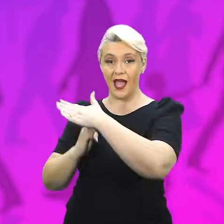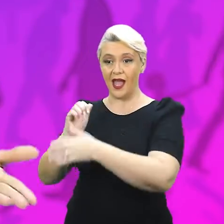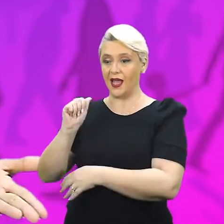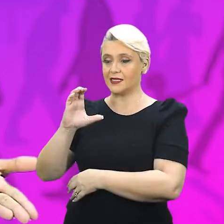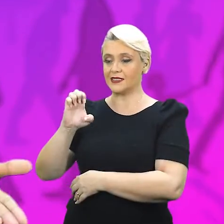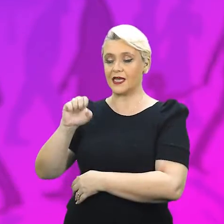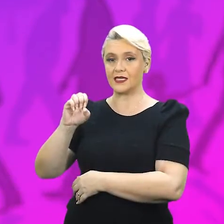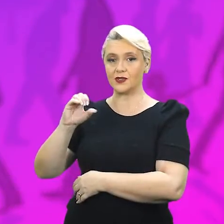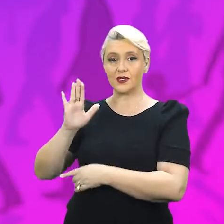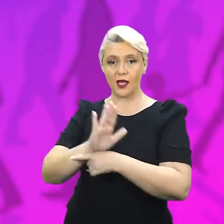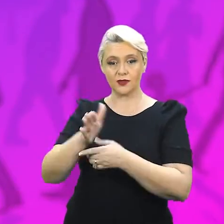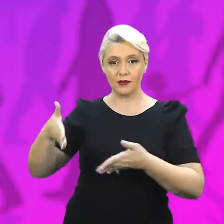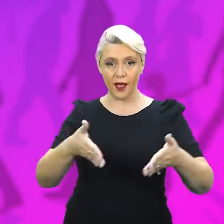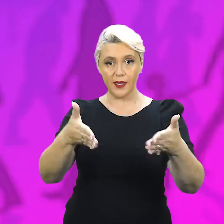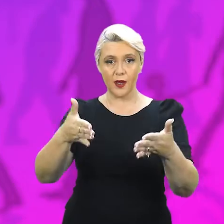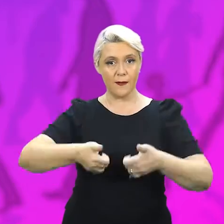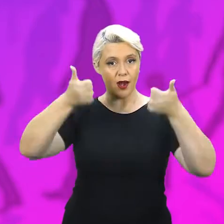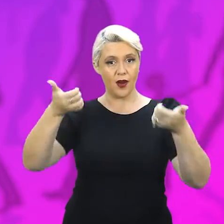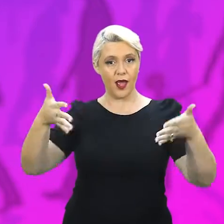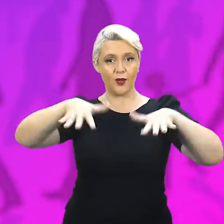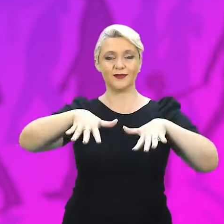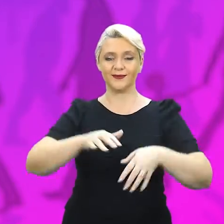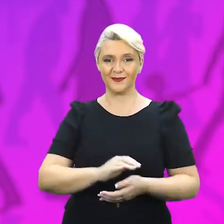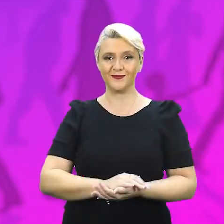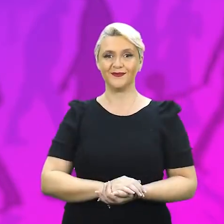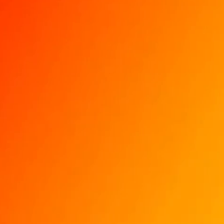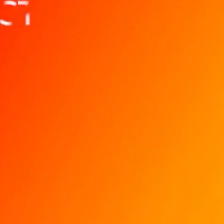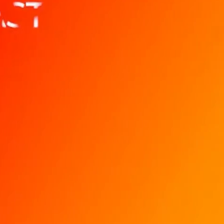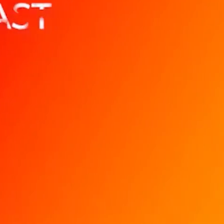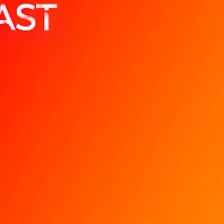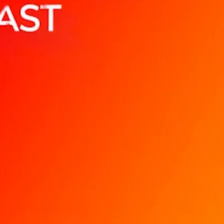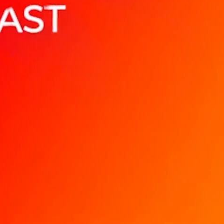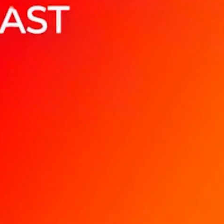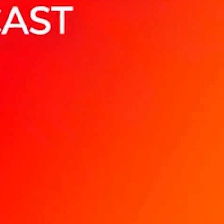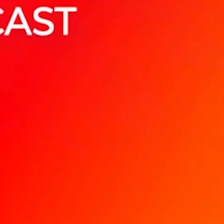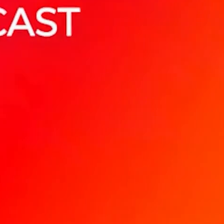acessos.net.br. Acessos, construindo caminhos para a inclusão.